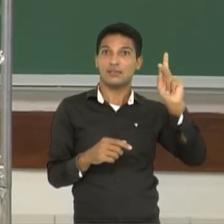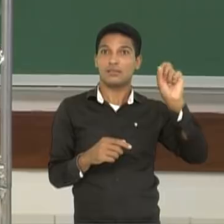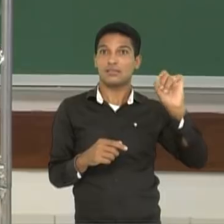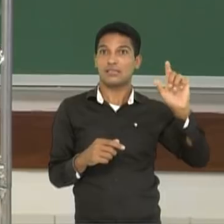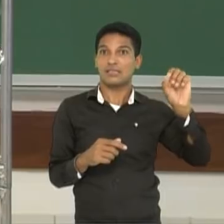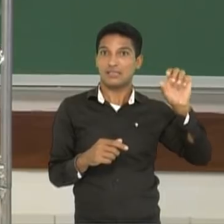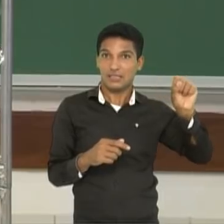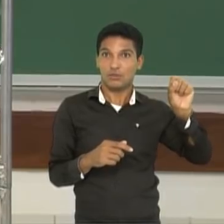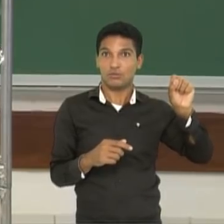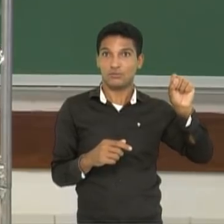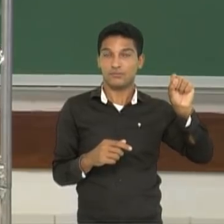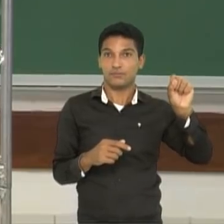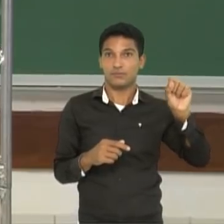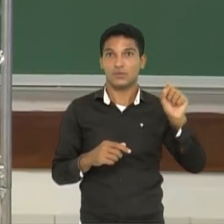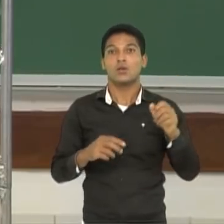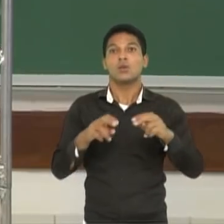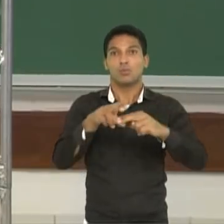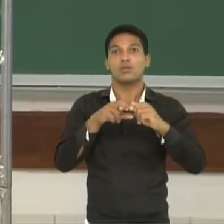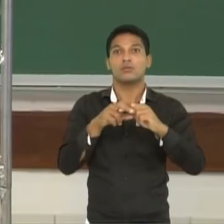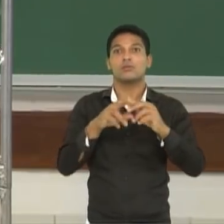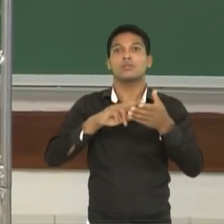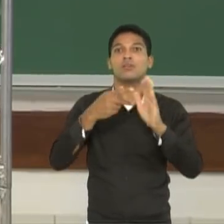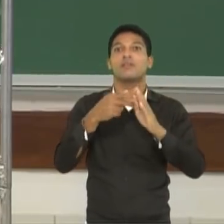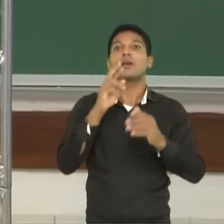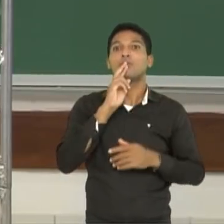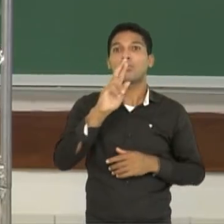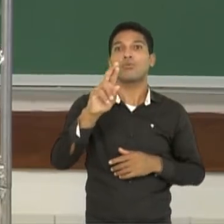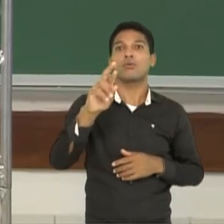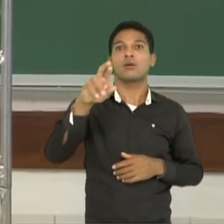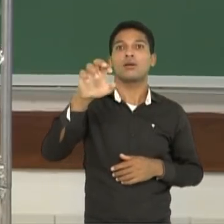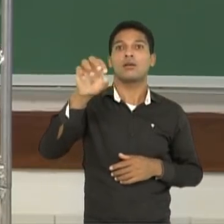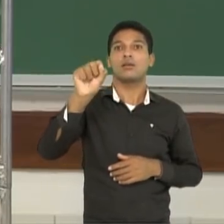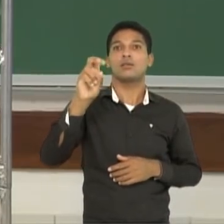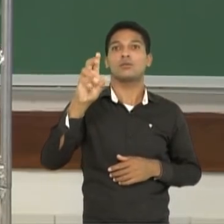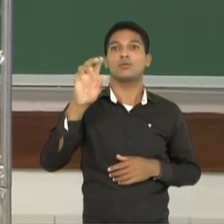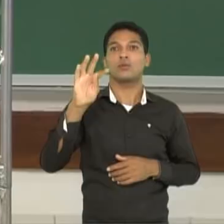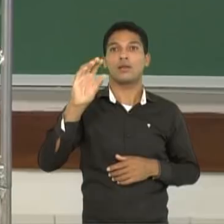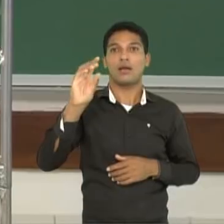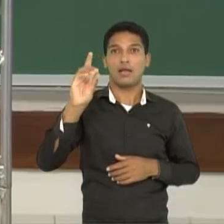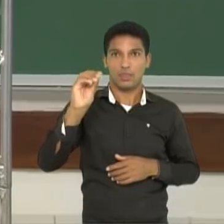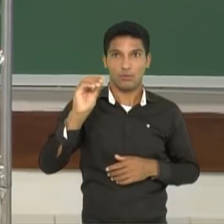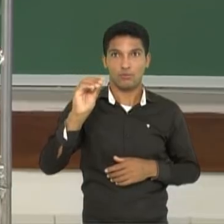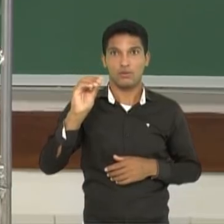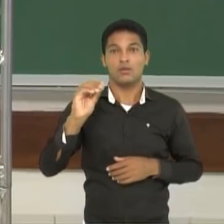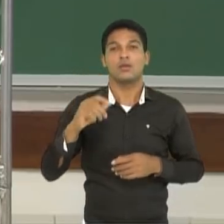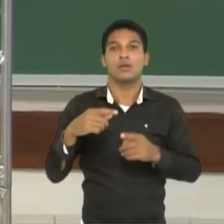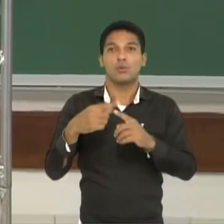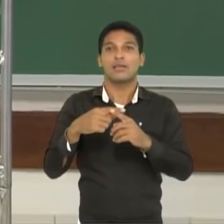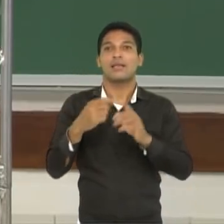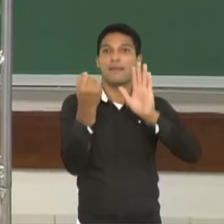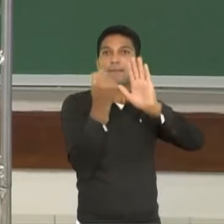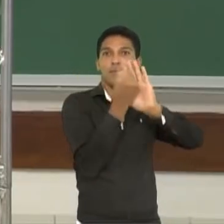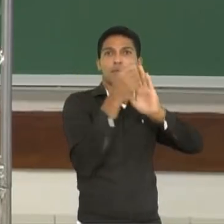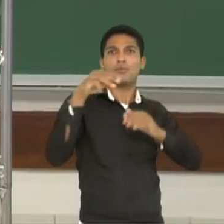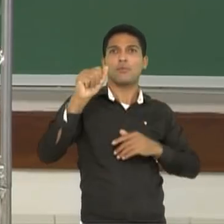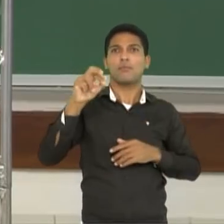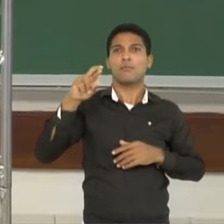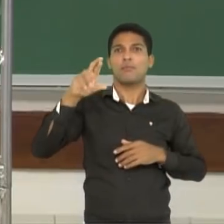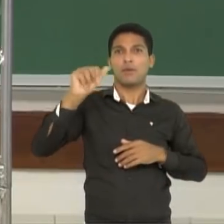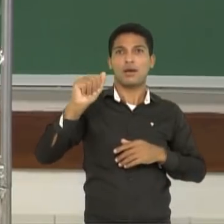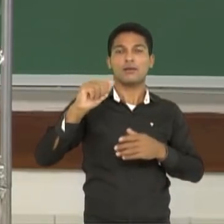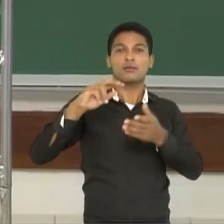marca. O resultado que o competidor alcançou é o que nós vamos começar a chamar de marca. É a marca